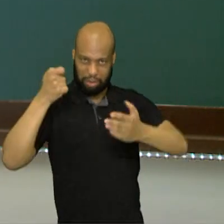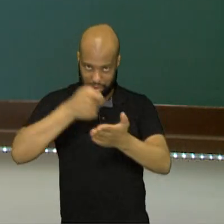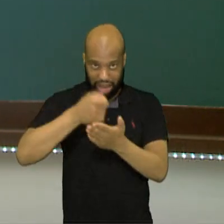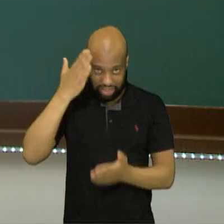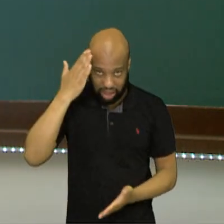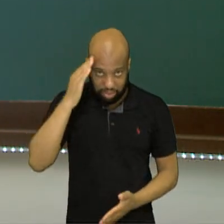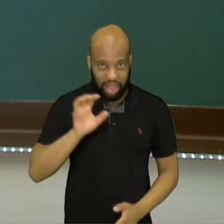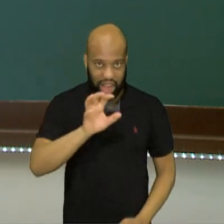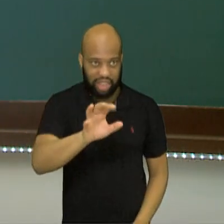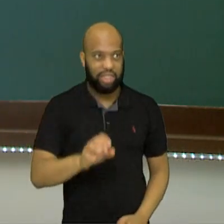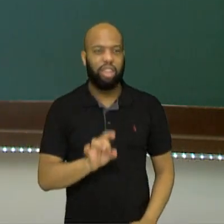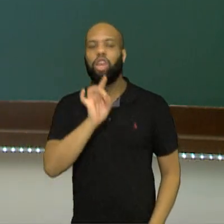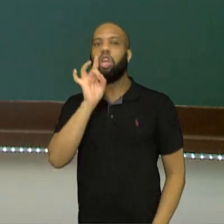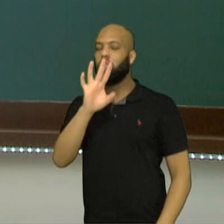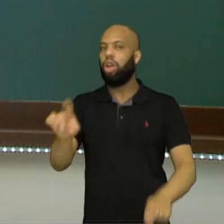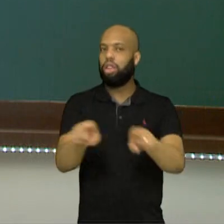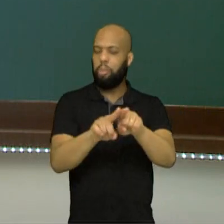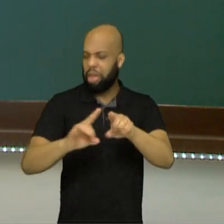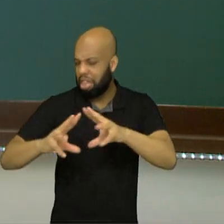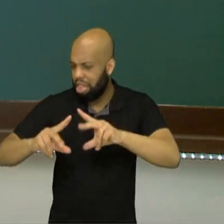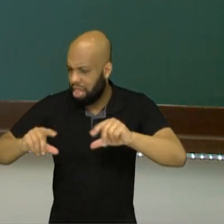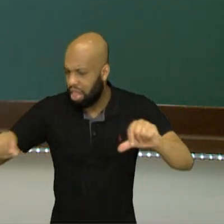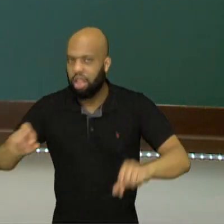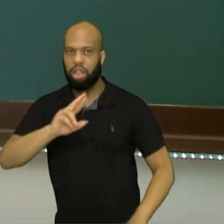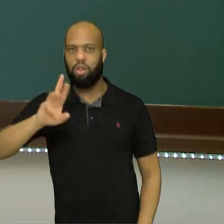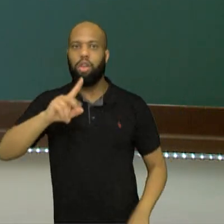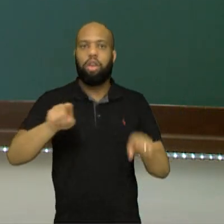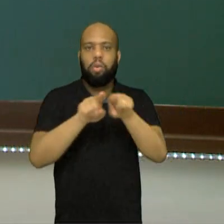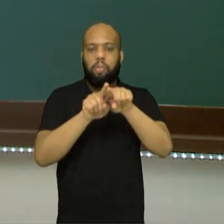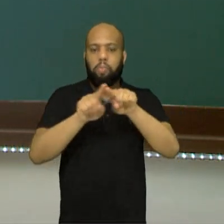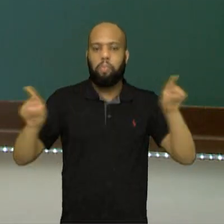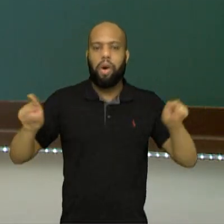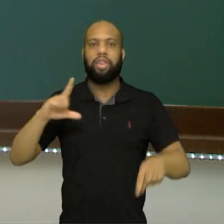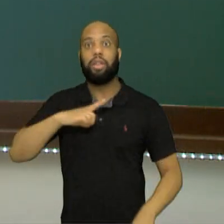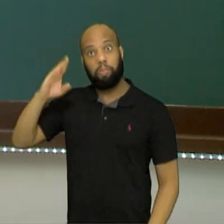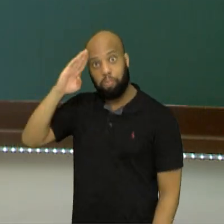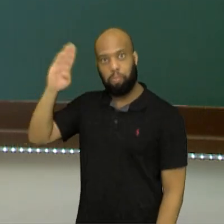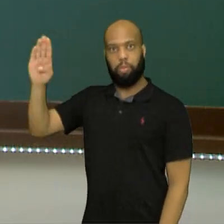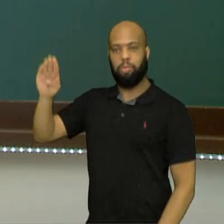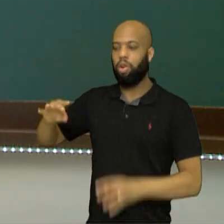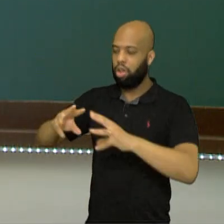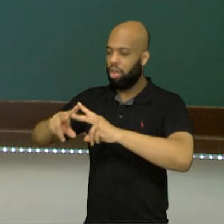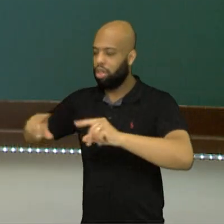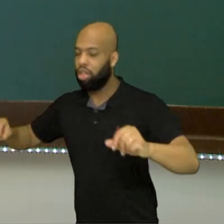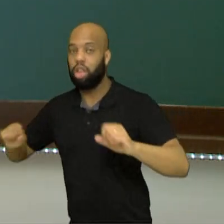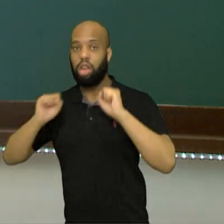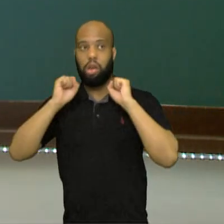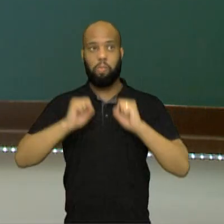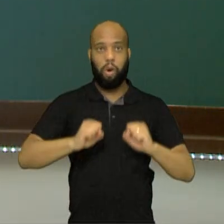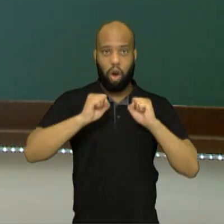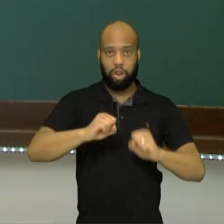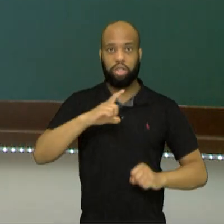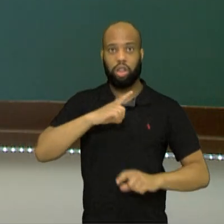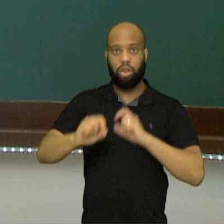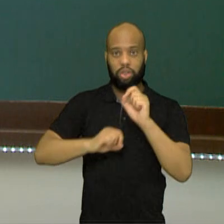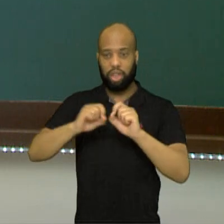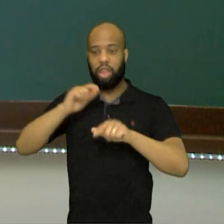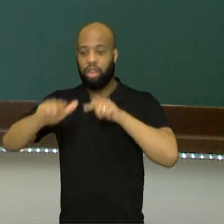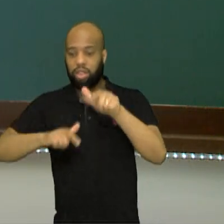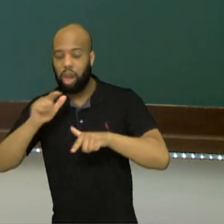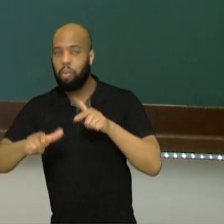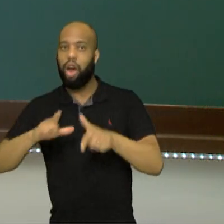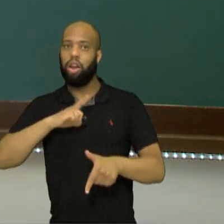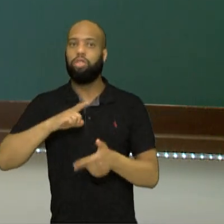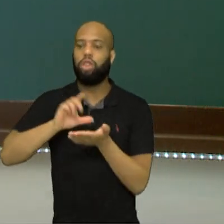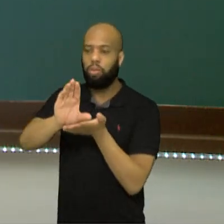Então ele não era só também uma porção de terra, mas principalmente a terra, tá, pessoal? E podia ser um cargo remunerado, como um